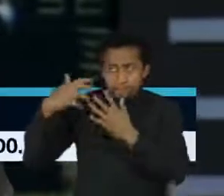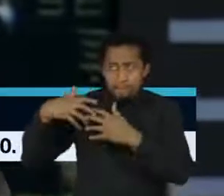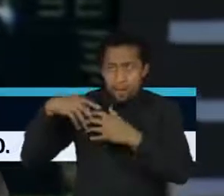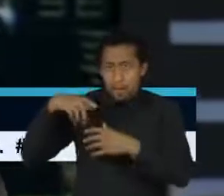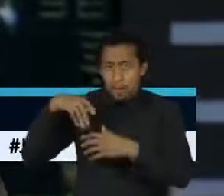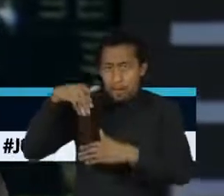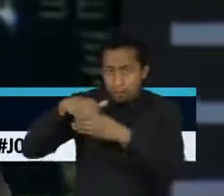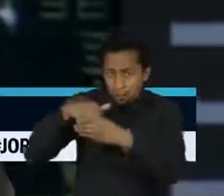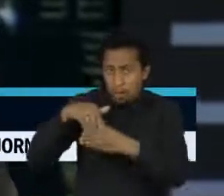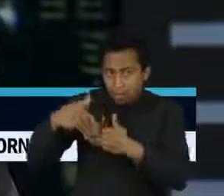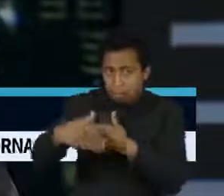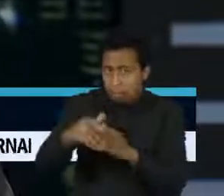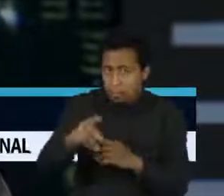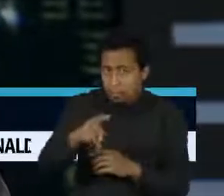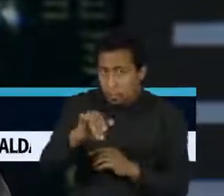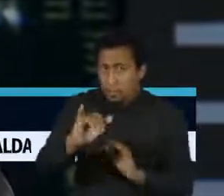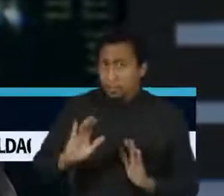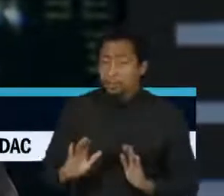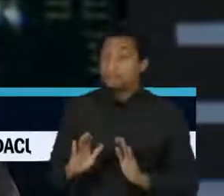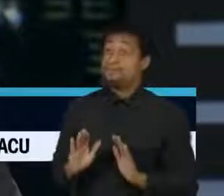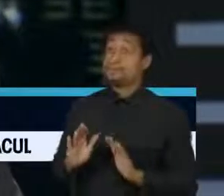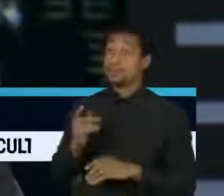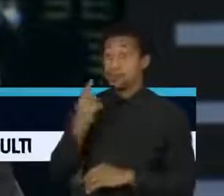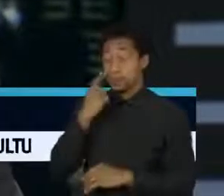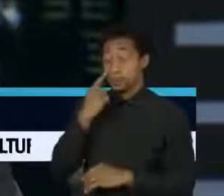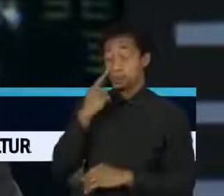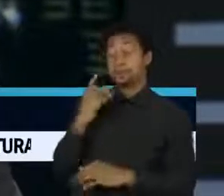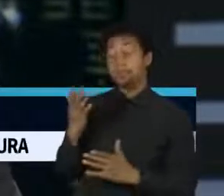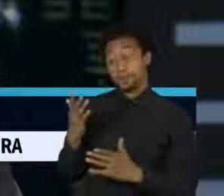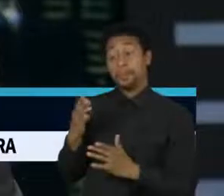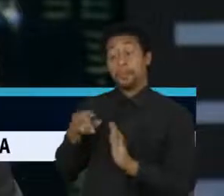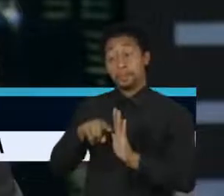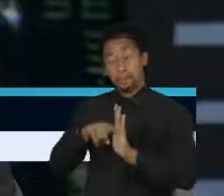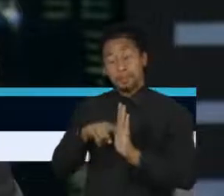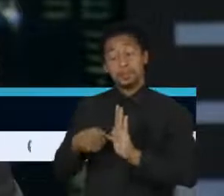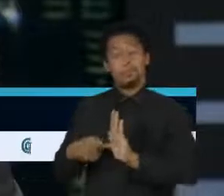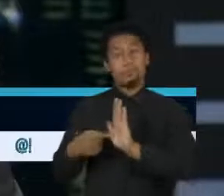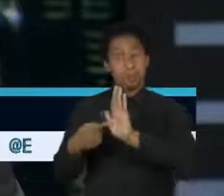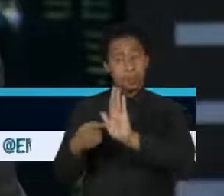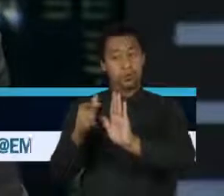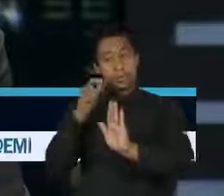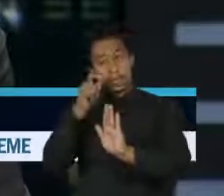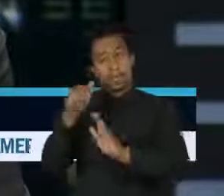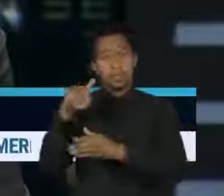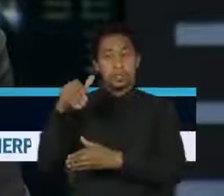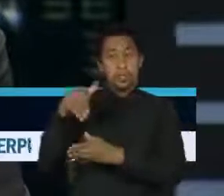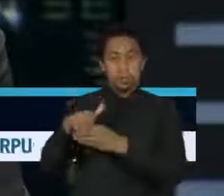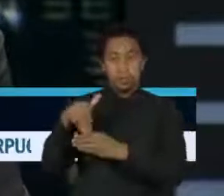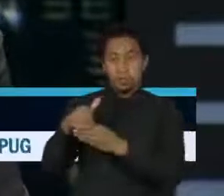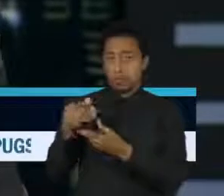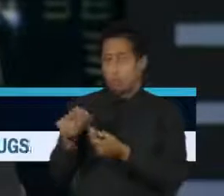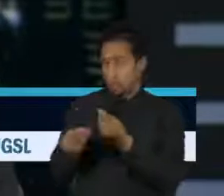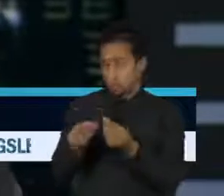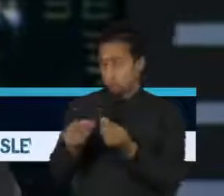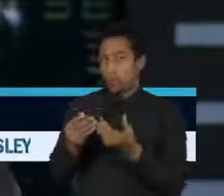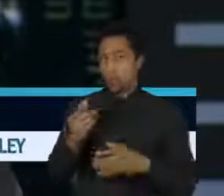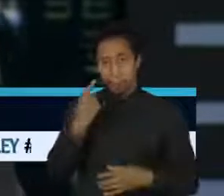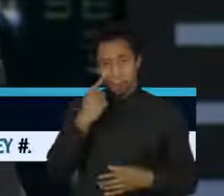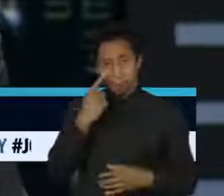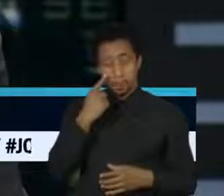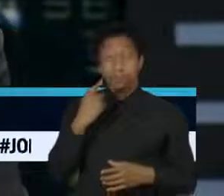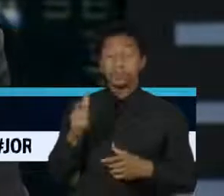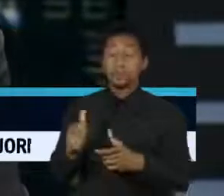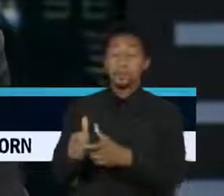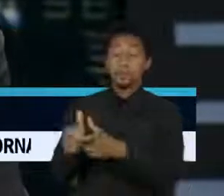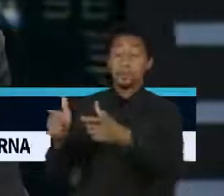mas a consistentes do ponto de vista de metodologia de setra eles indicam que para 50 por cento